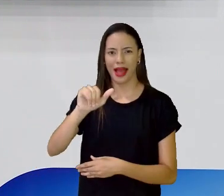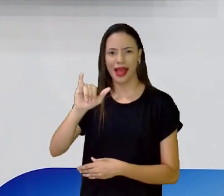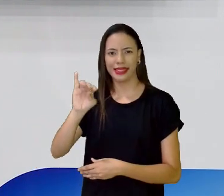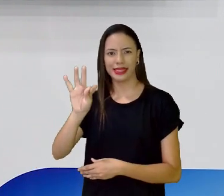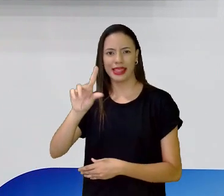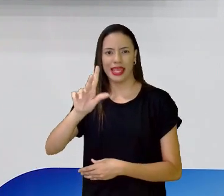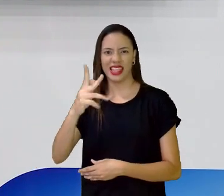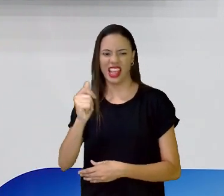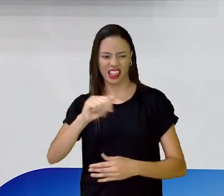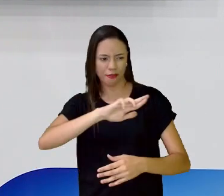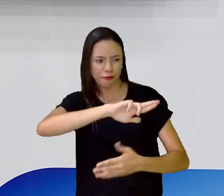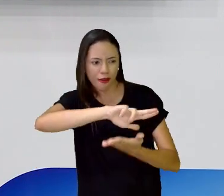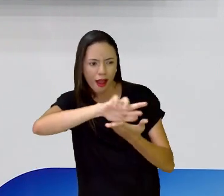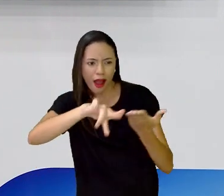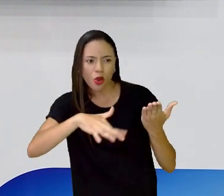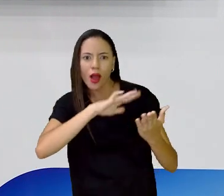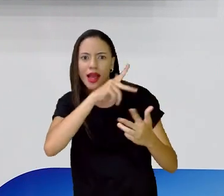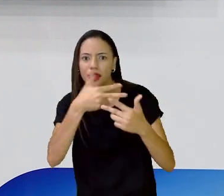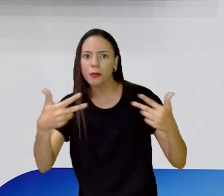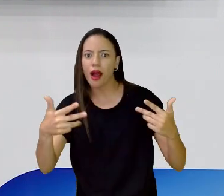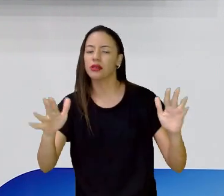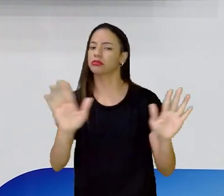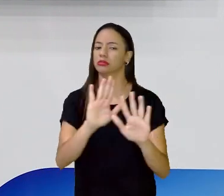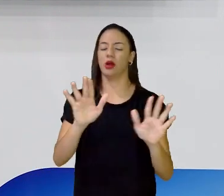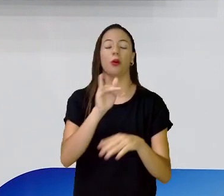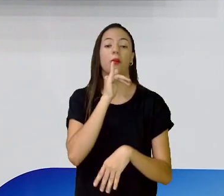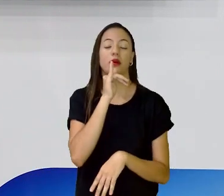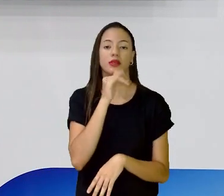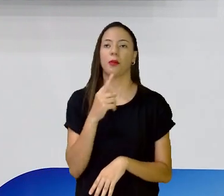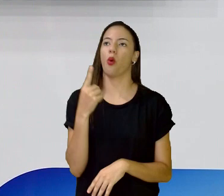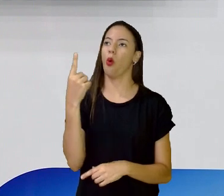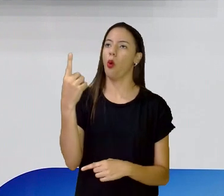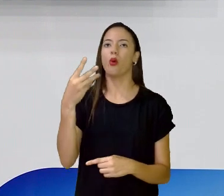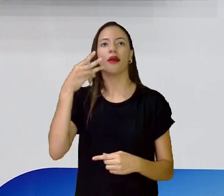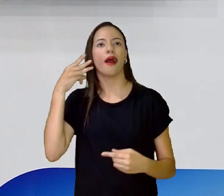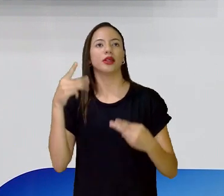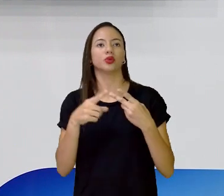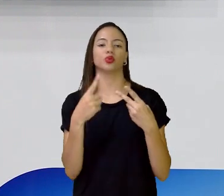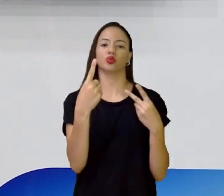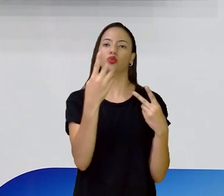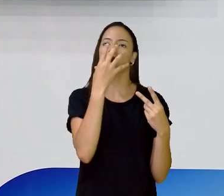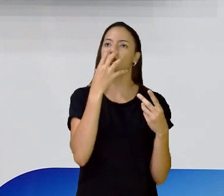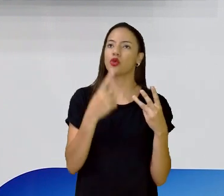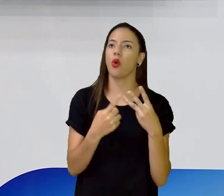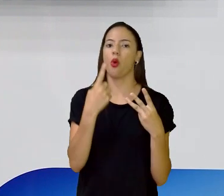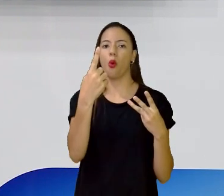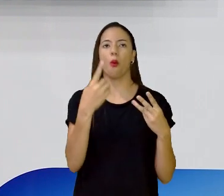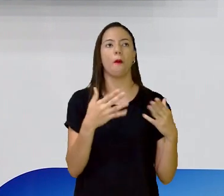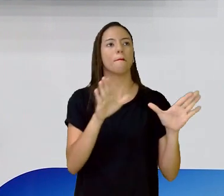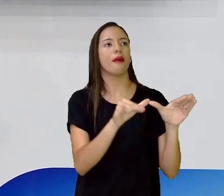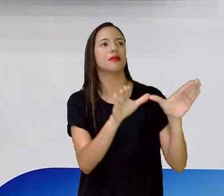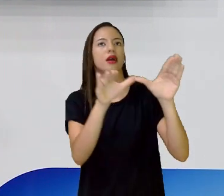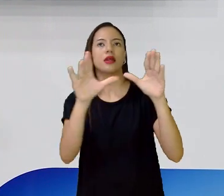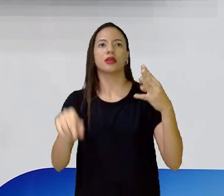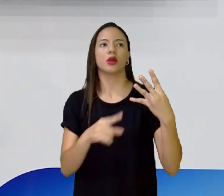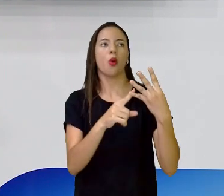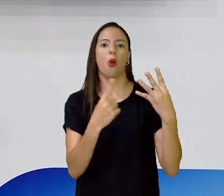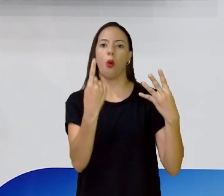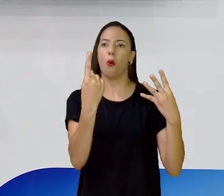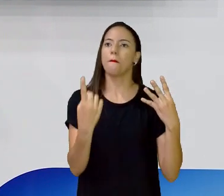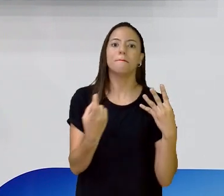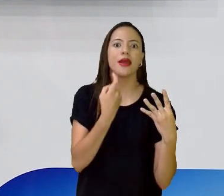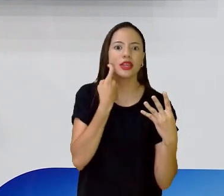Não, não existe. Se a pessoa tiver um gato, um cachorro, um passarinho, um peixe, isso é uma